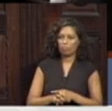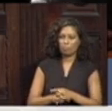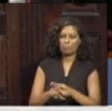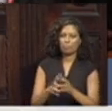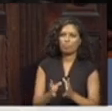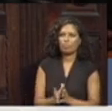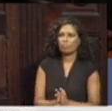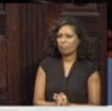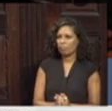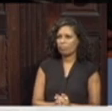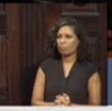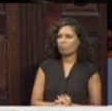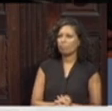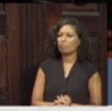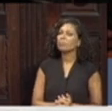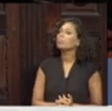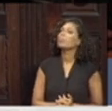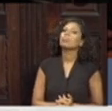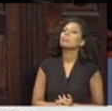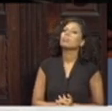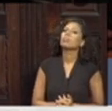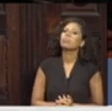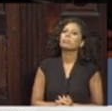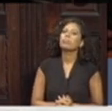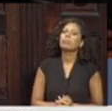Próximo orador inscrito, o deputado Carlos Osório.